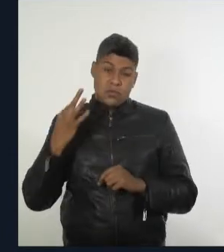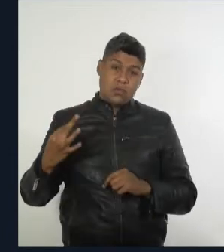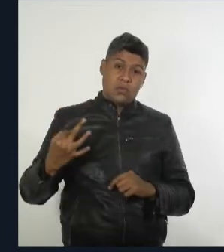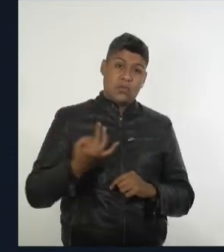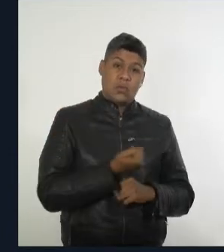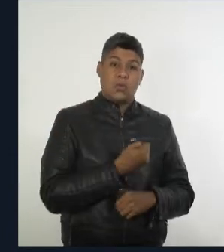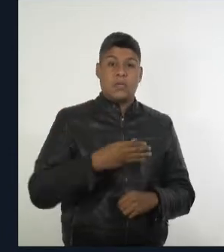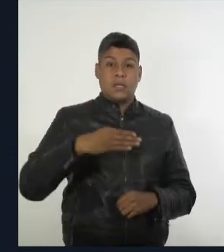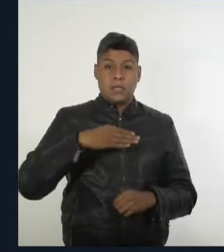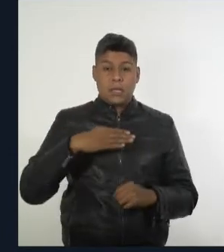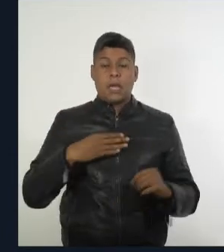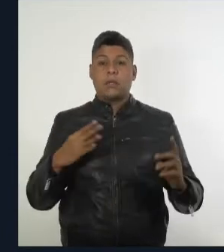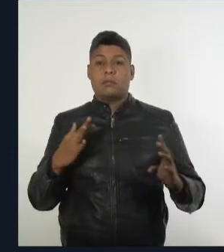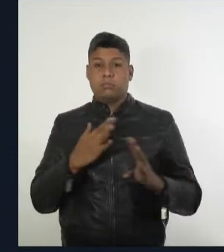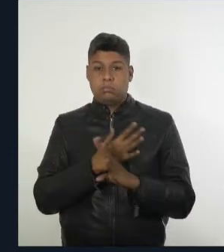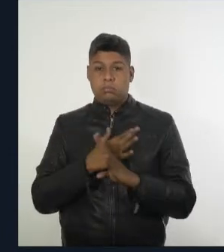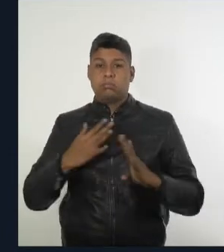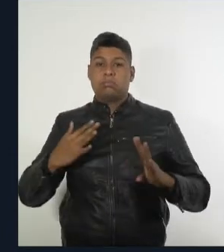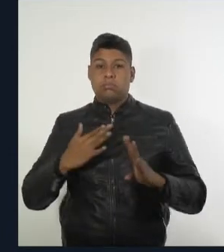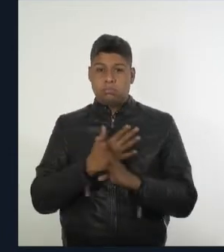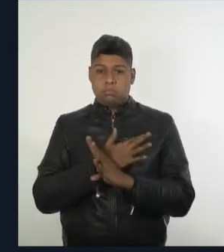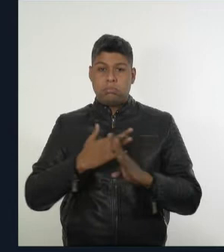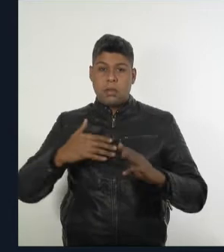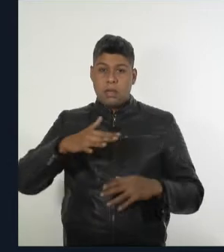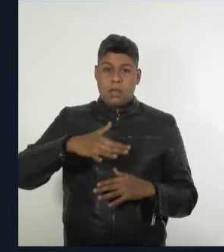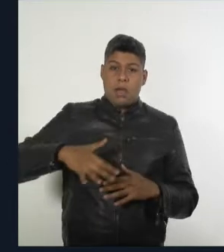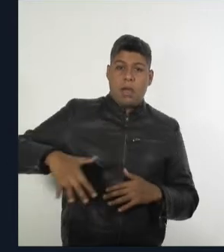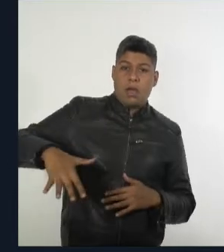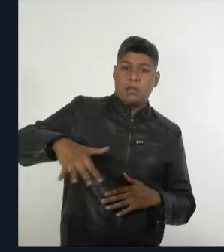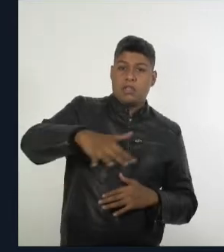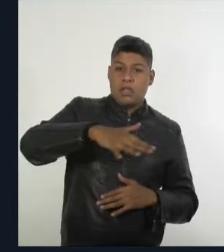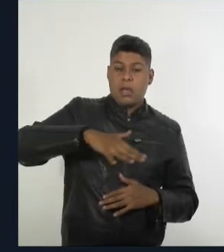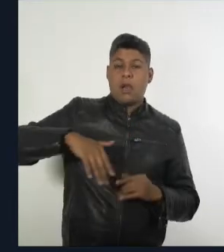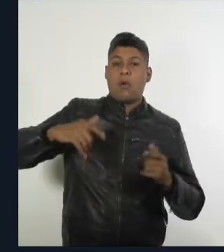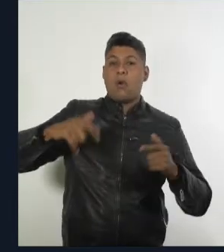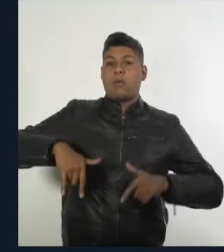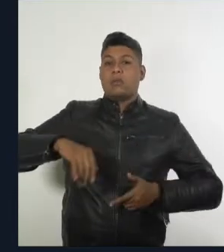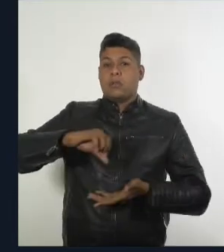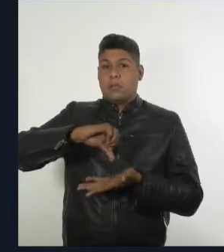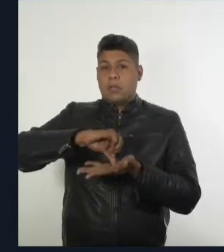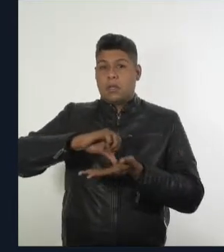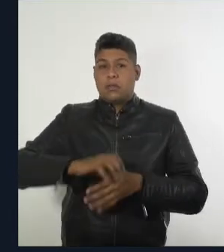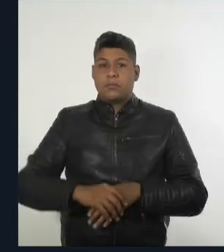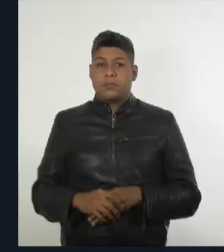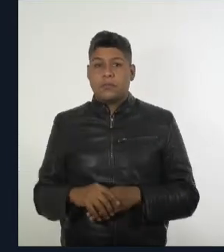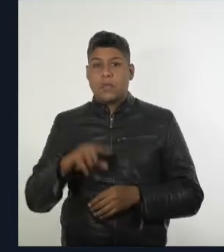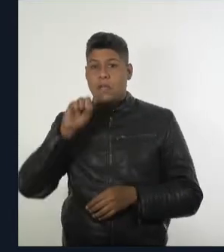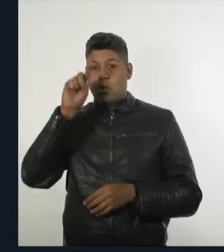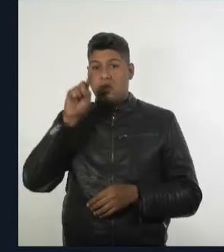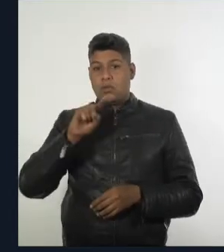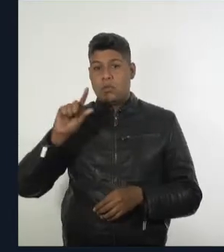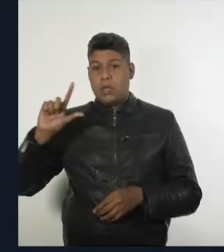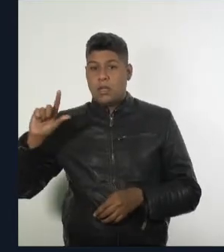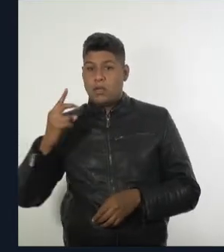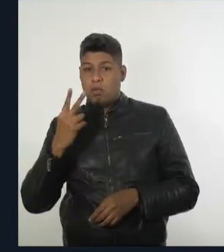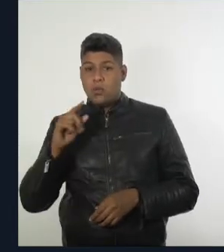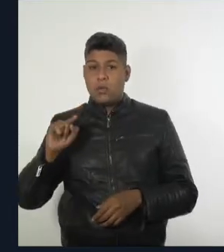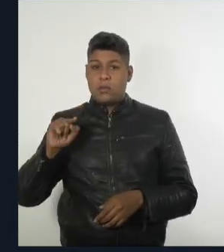cidade que circulam no trabalho, nas regiões de trabalho do centro da cidade. Na Zona Leste foram